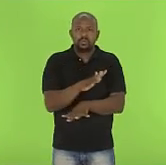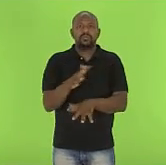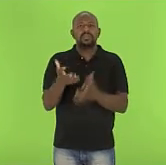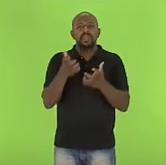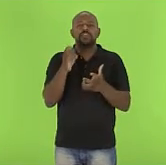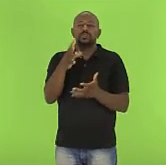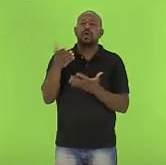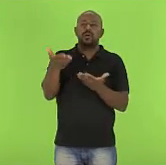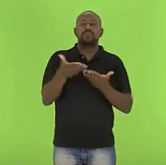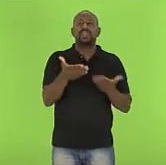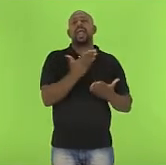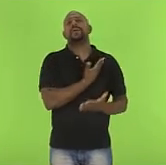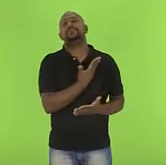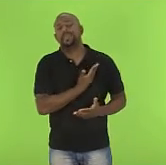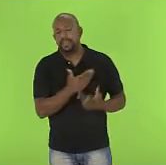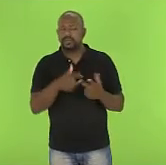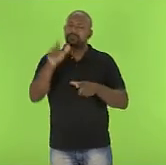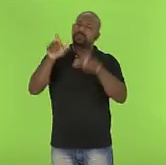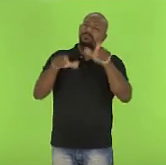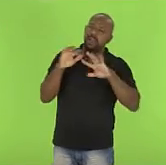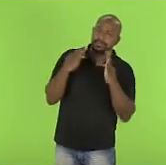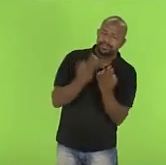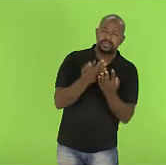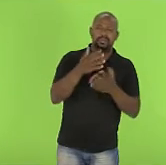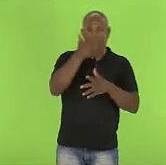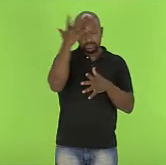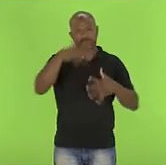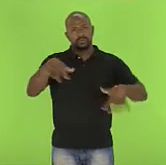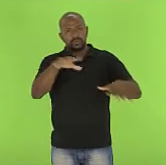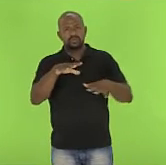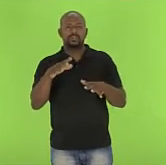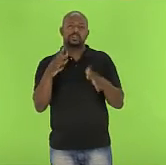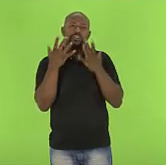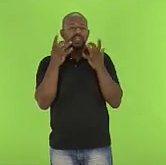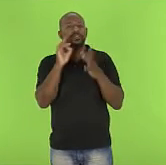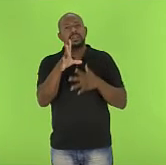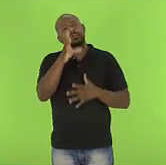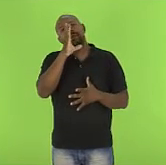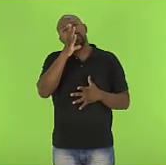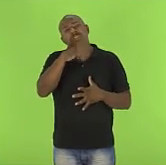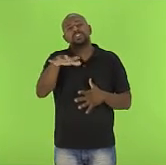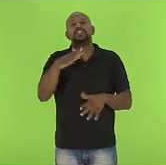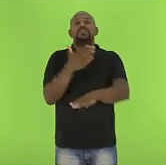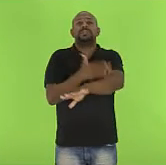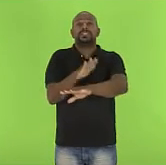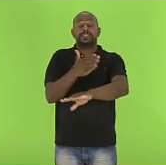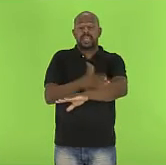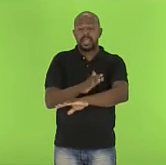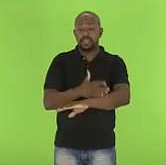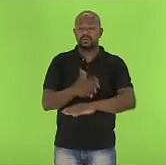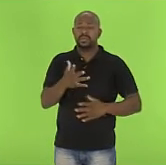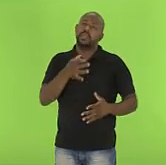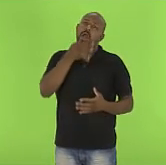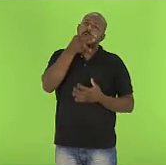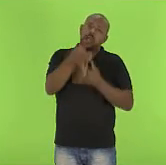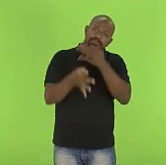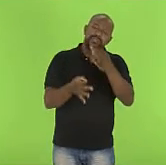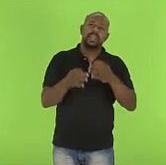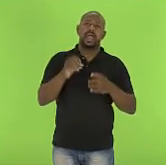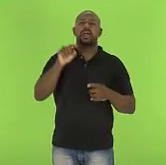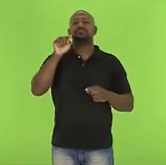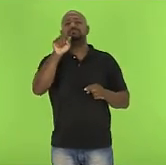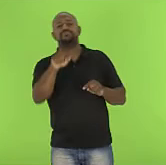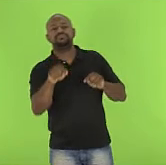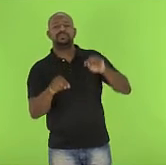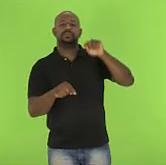pronto e você começa a convidar amigos, parentes, pessoas envolvidas com a classe para assistir um ensaio e